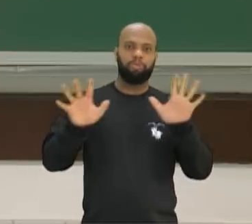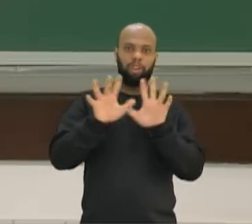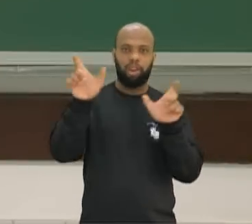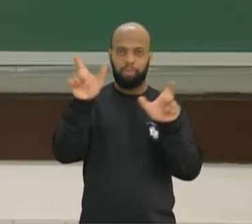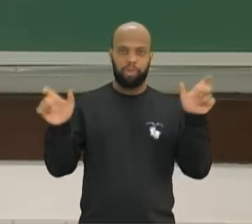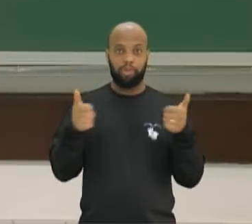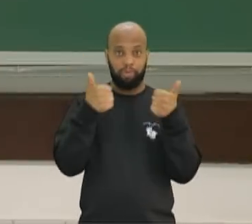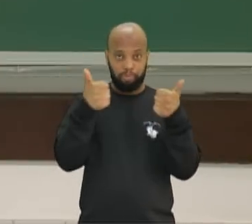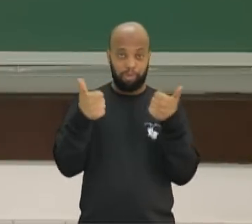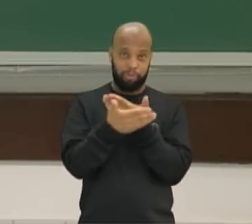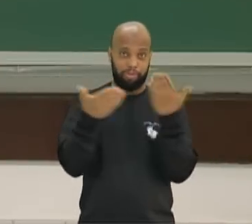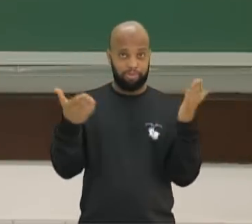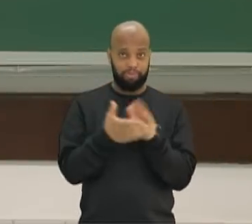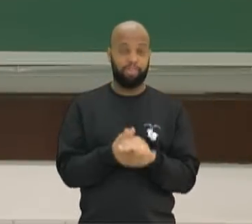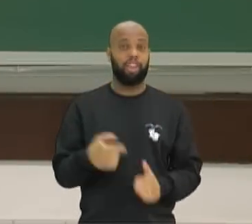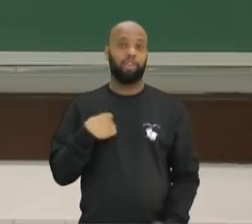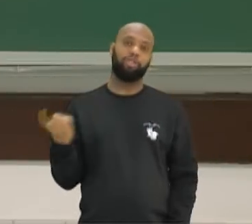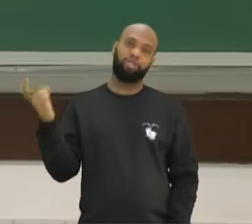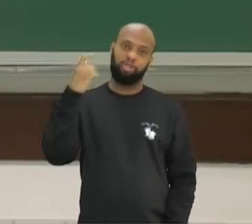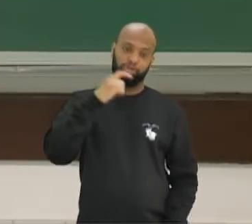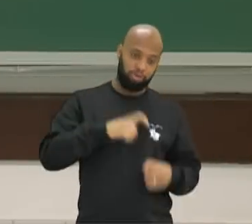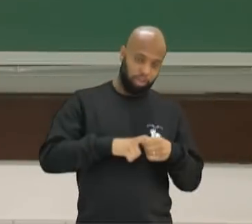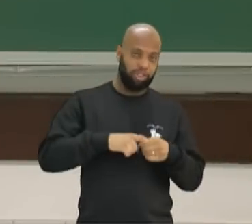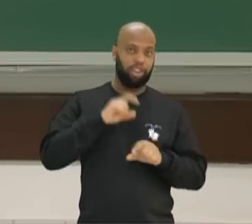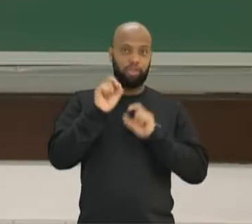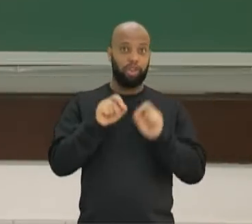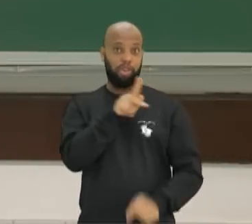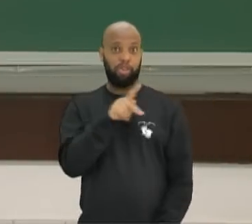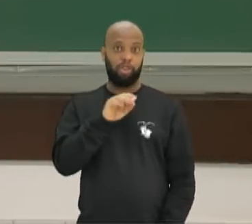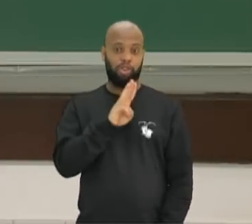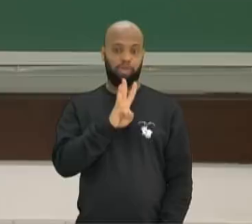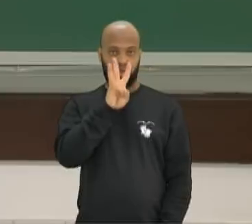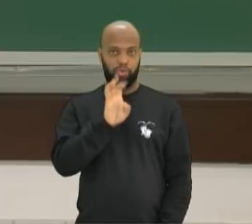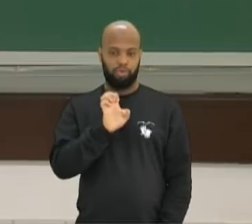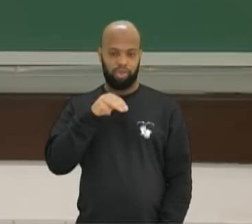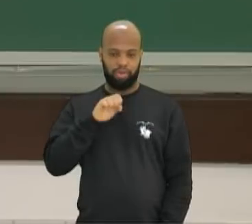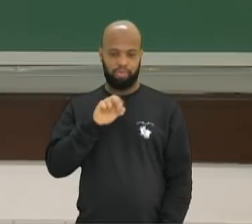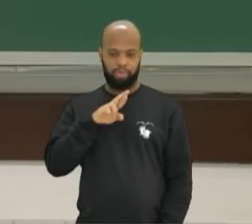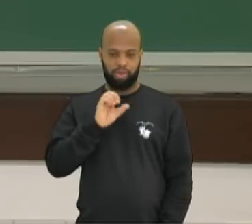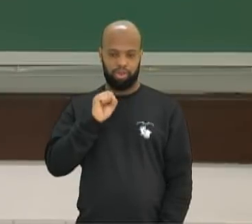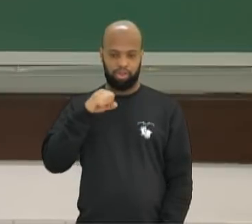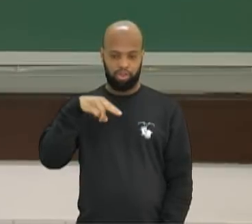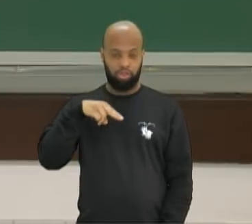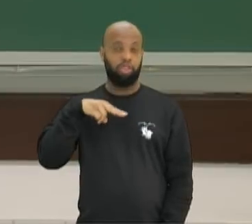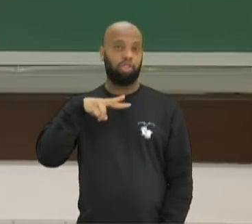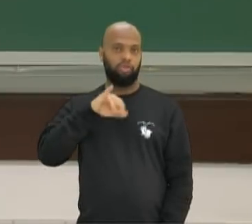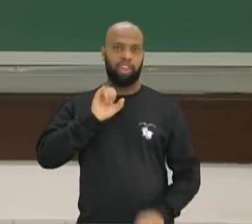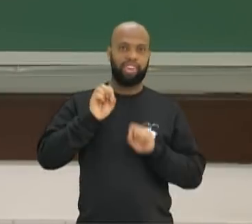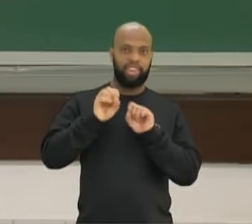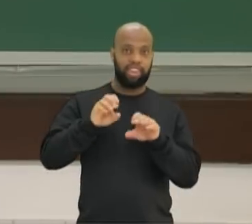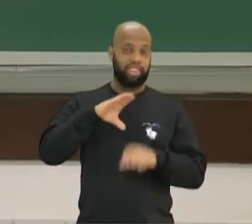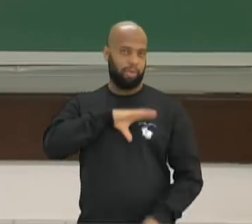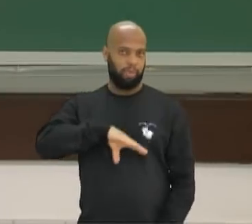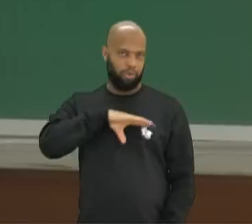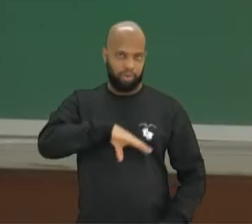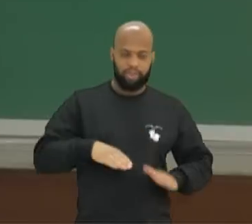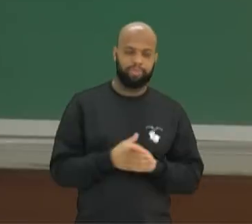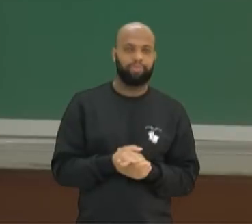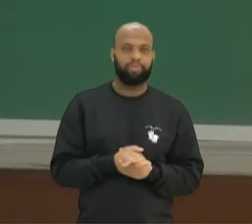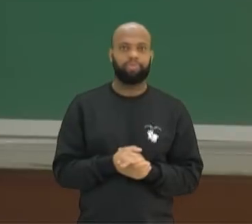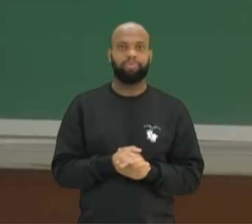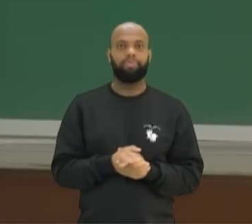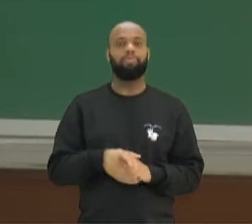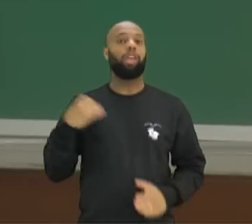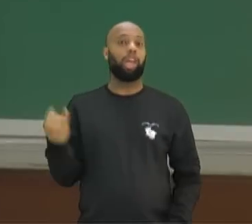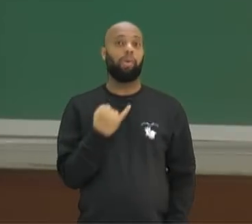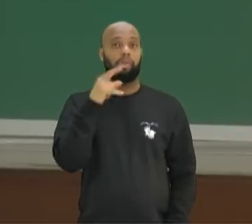Olá pessoal, tudo bem com vocês? Estou de volta, professor Emerson, para trabalhar língua portuguesa com vocês da primeira série. Lembrando que é